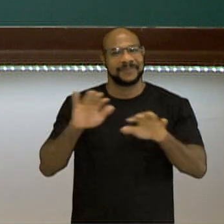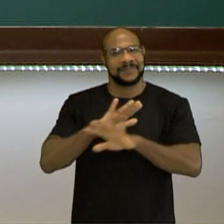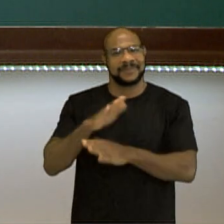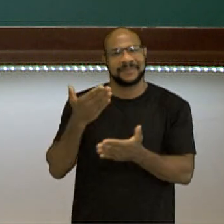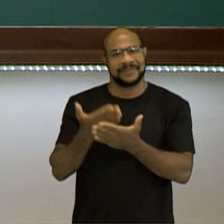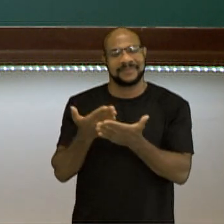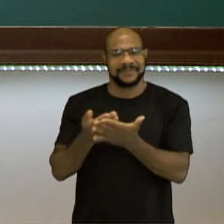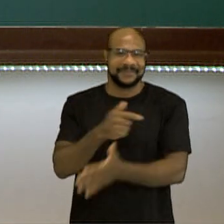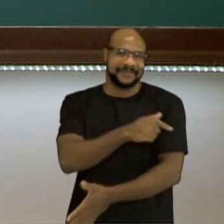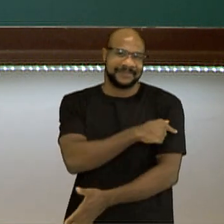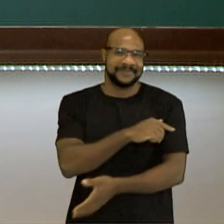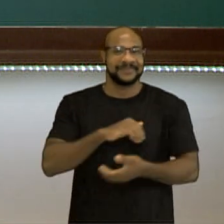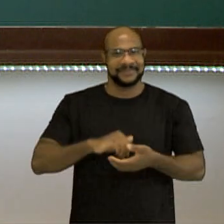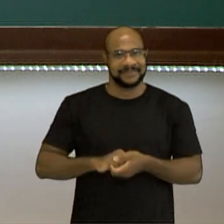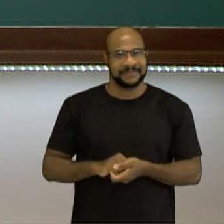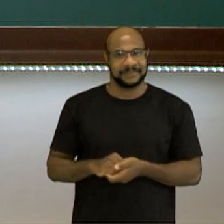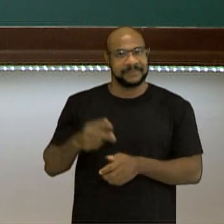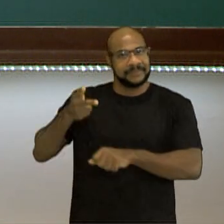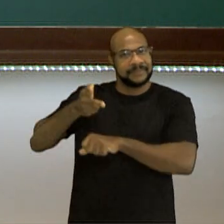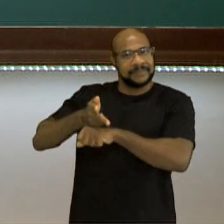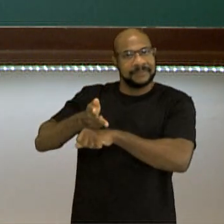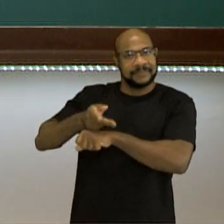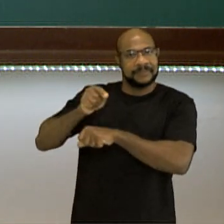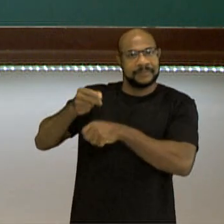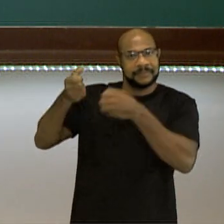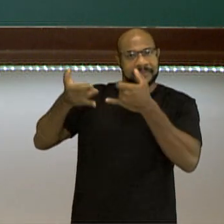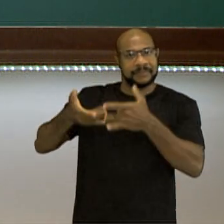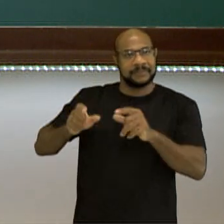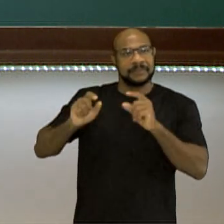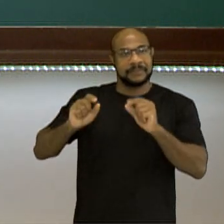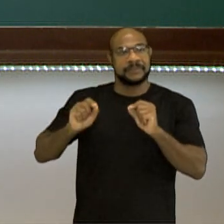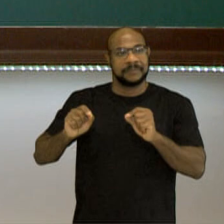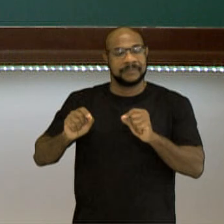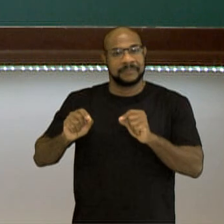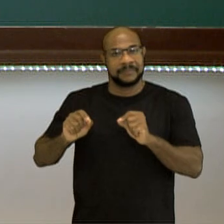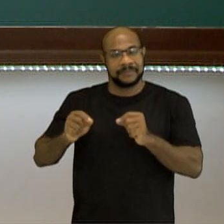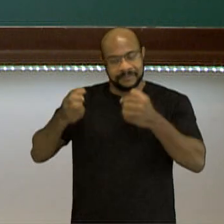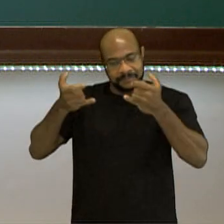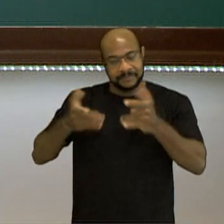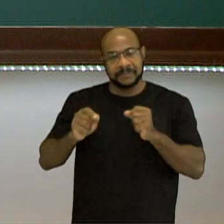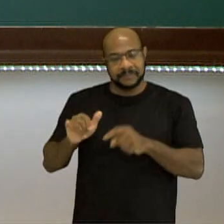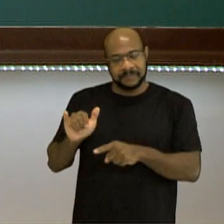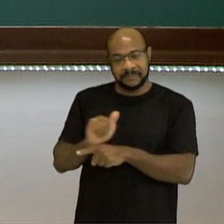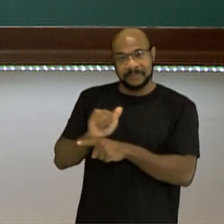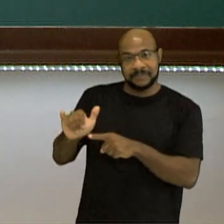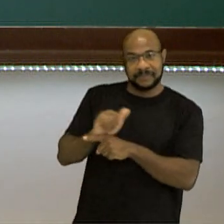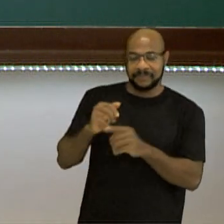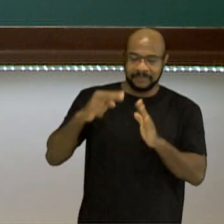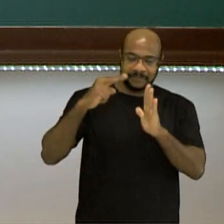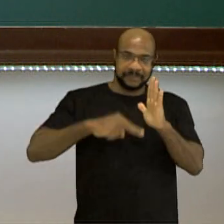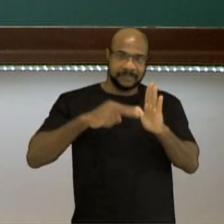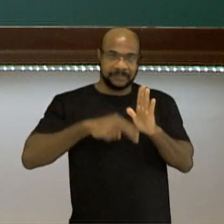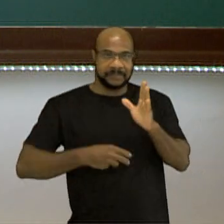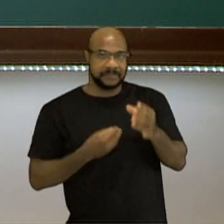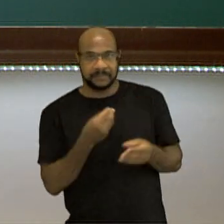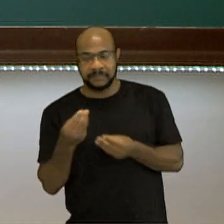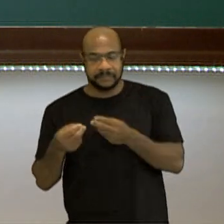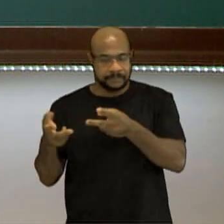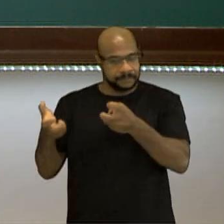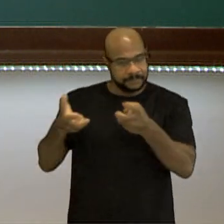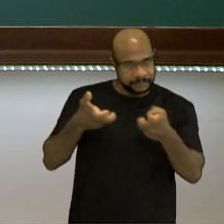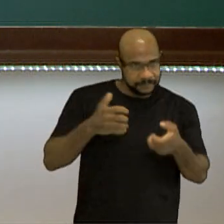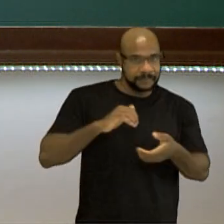estudantes do 7º ano! Nesse vídeo, eu, a Teacher Patrícia, vamos falar sobre estratégias de leitura, Reading